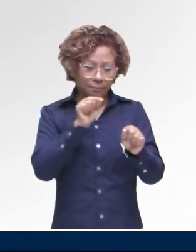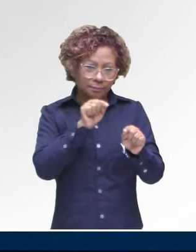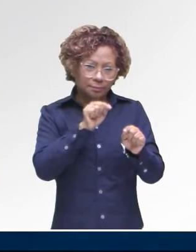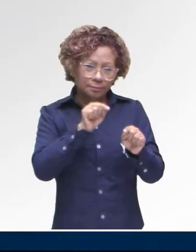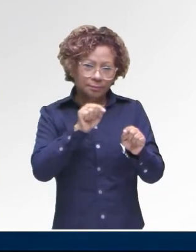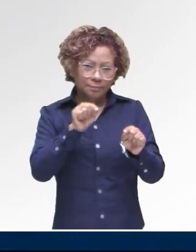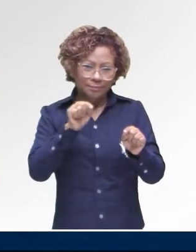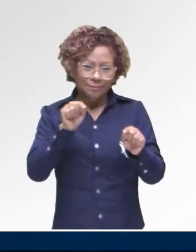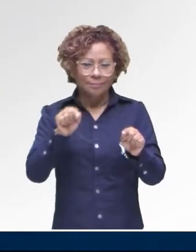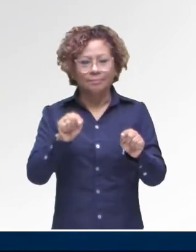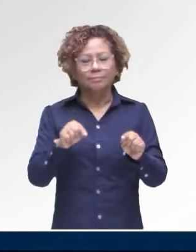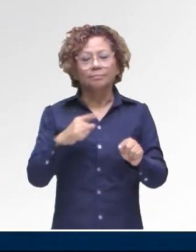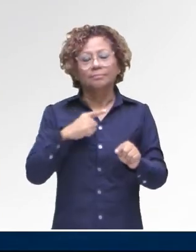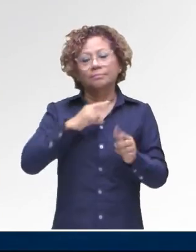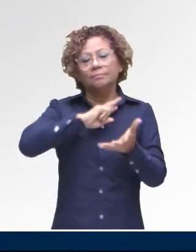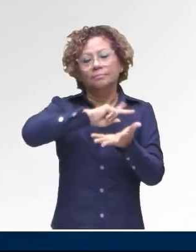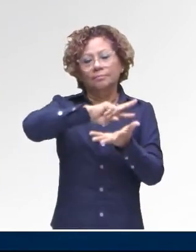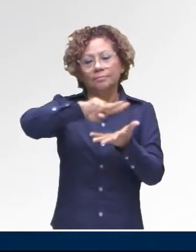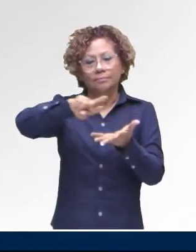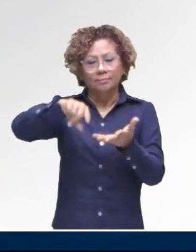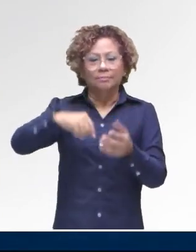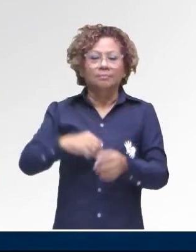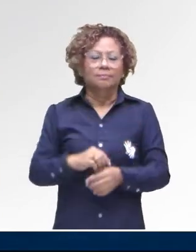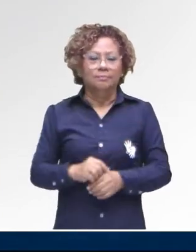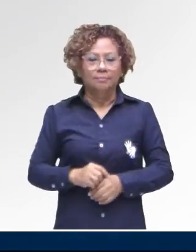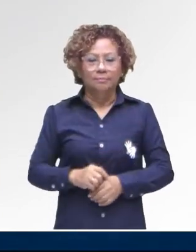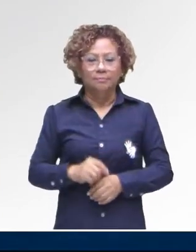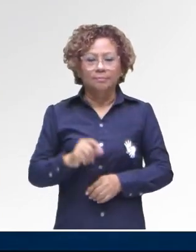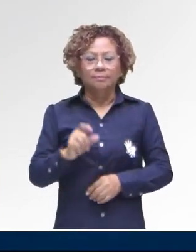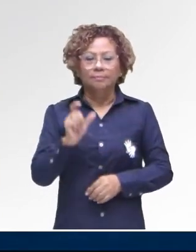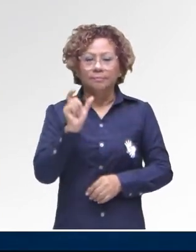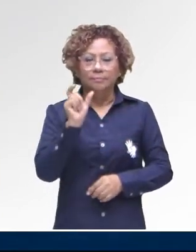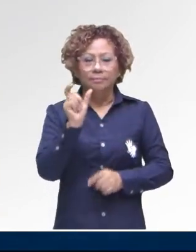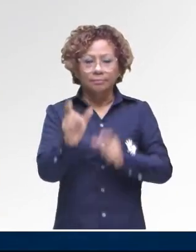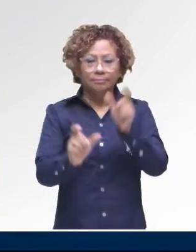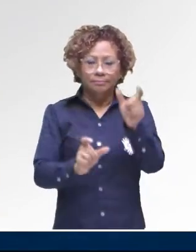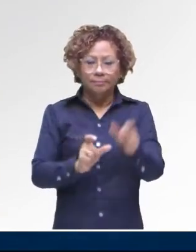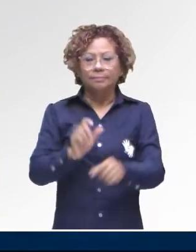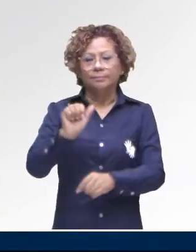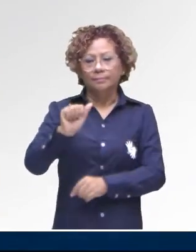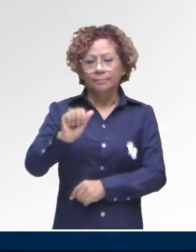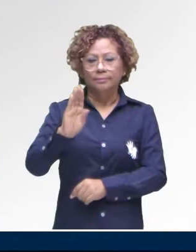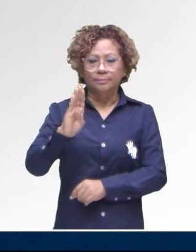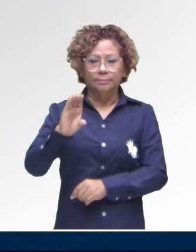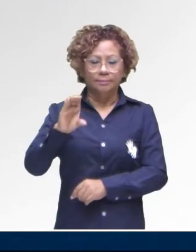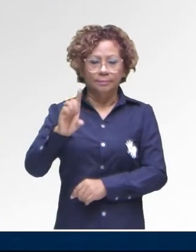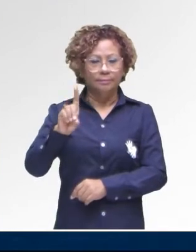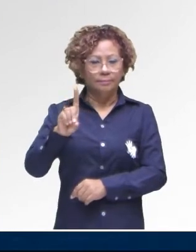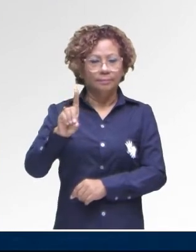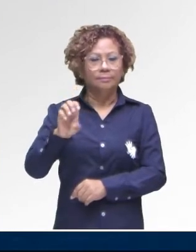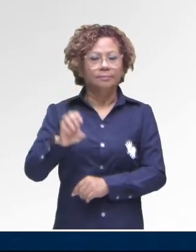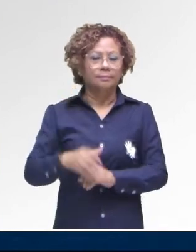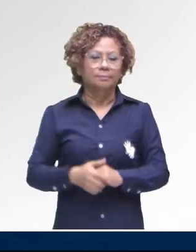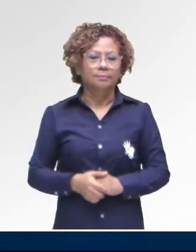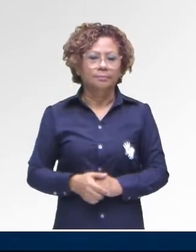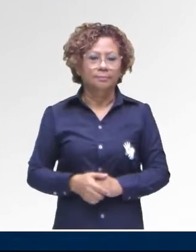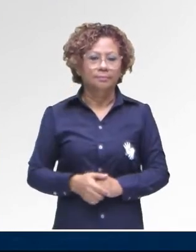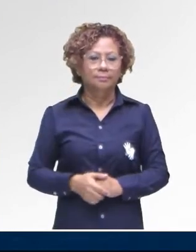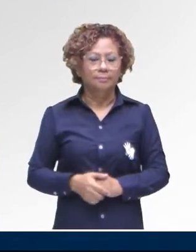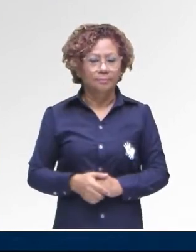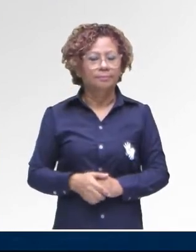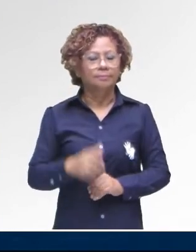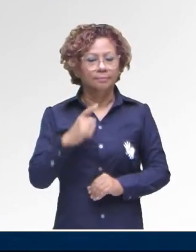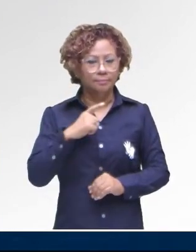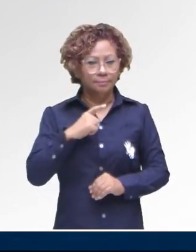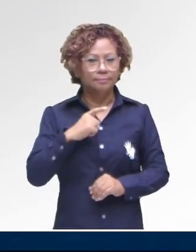temos vários pontos aqui. A, B, C, D, E, F, G. E vejam que nós temos pontos colineares e tracemos uma